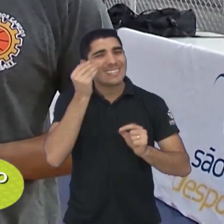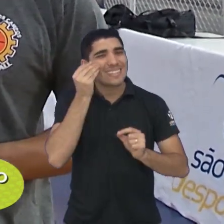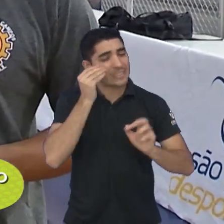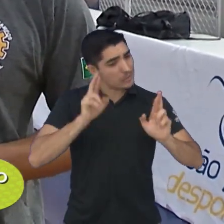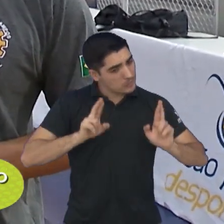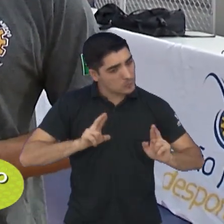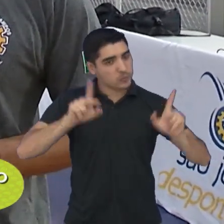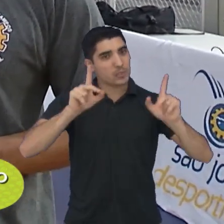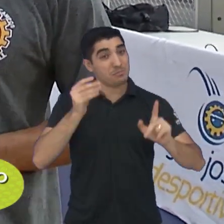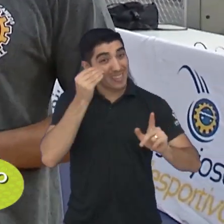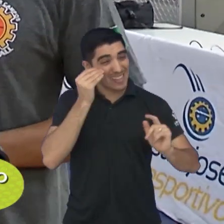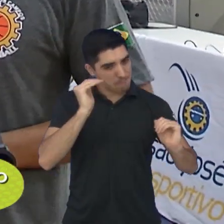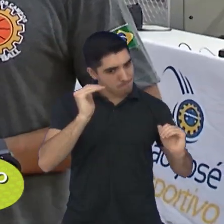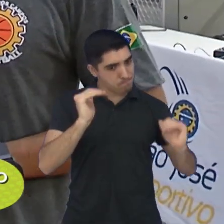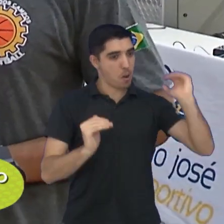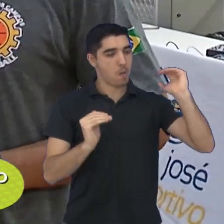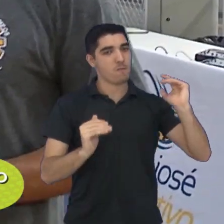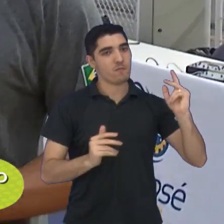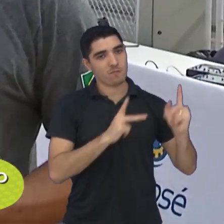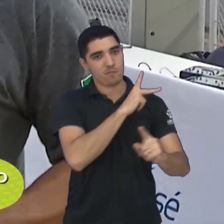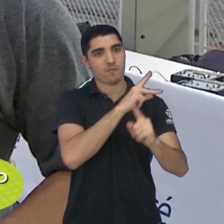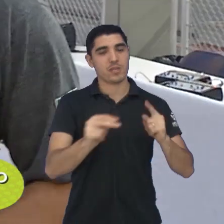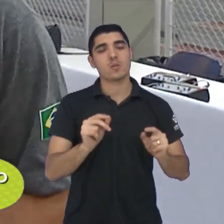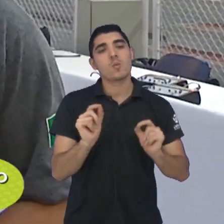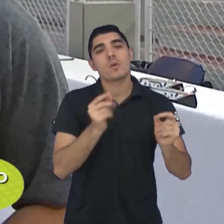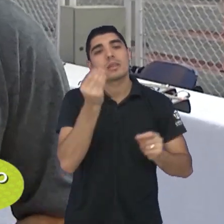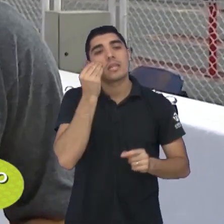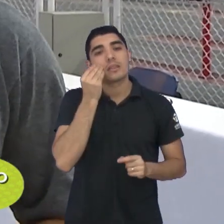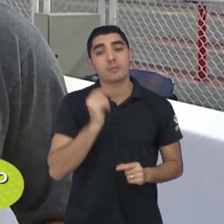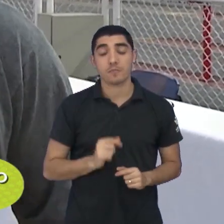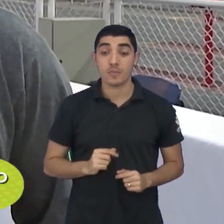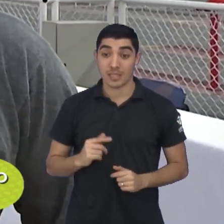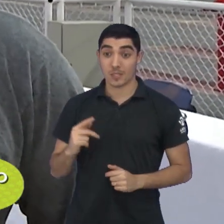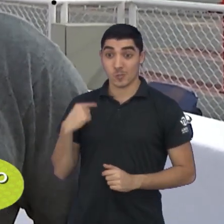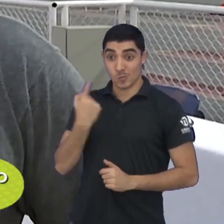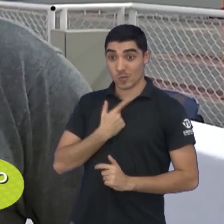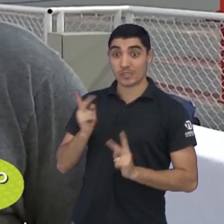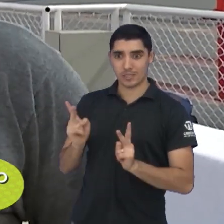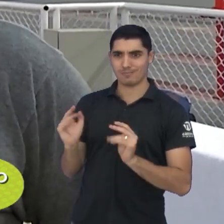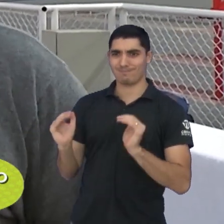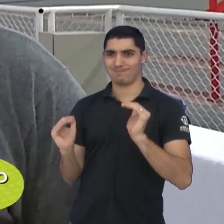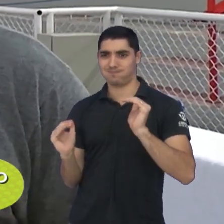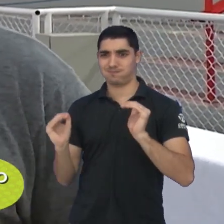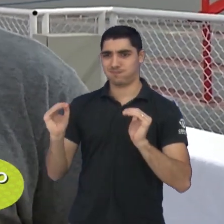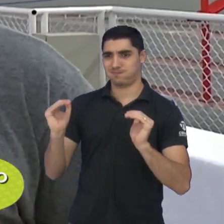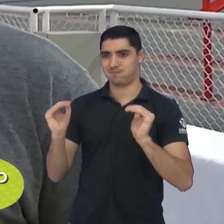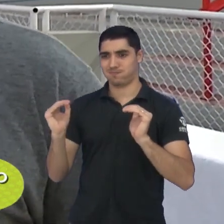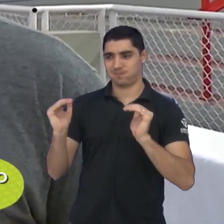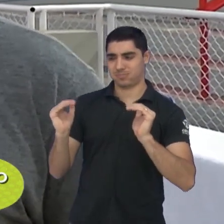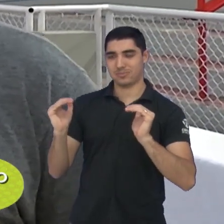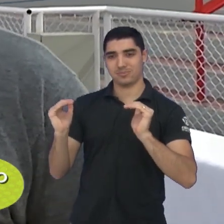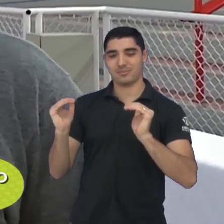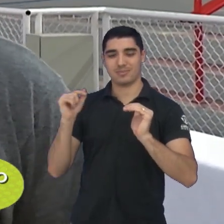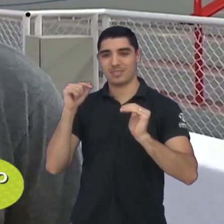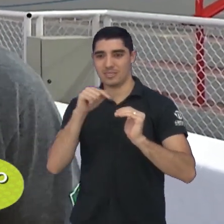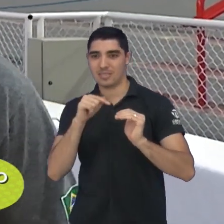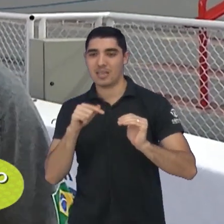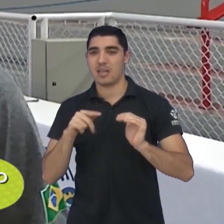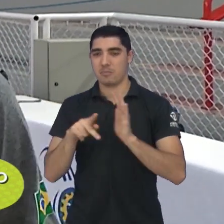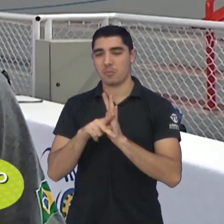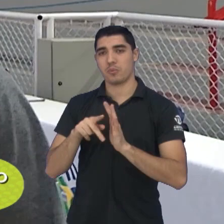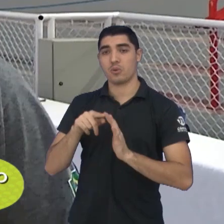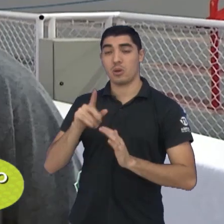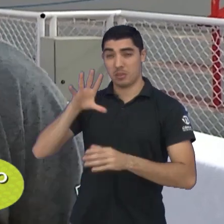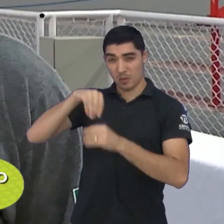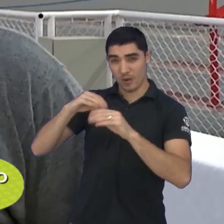decisão para o São José conquistar essa vitória? Bom, a paridade está bem nítida, clara. Primeiro jogo aqui em casa perdemos